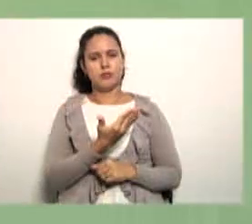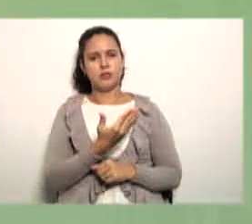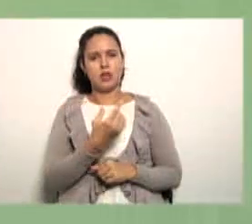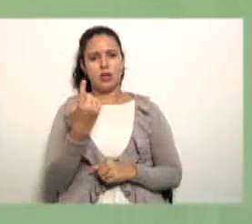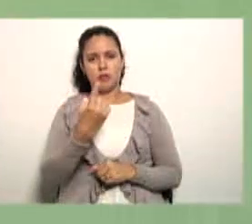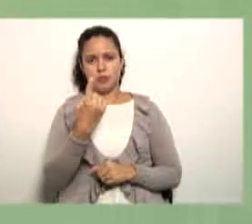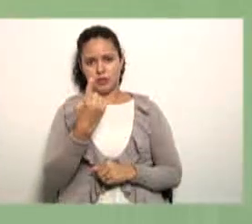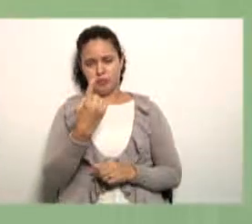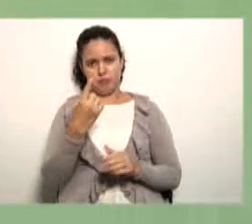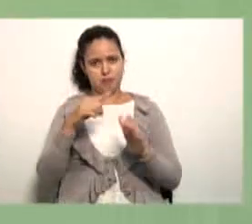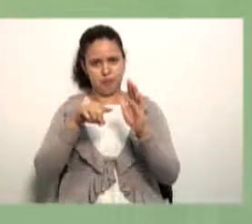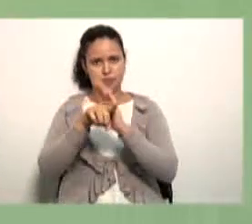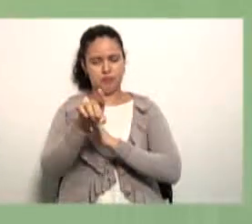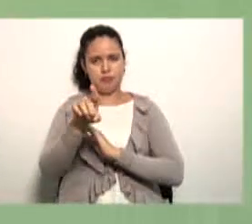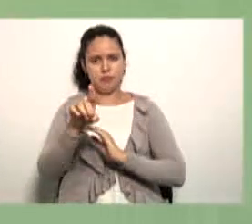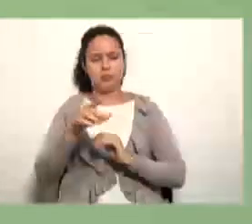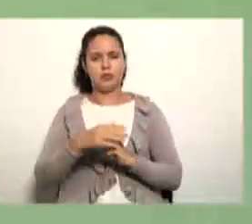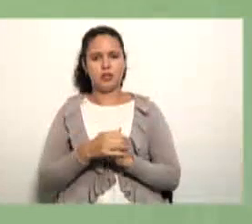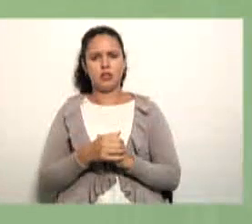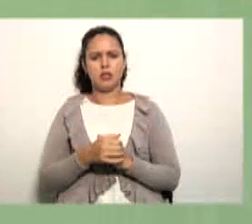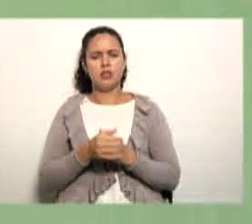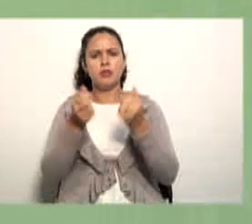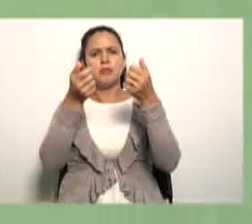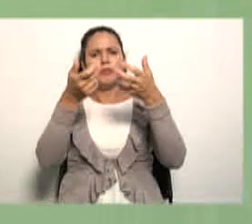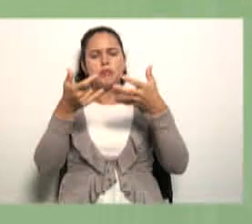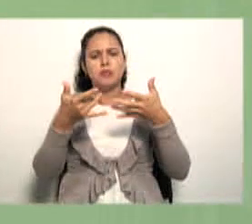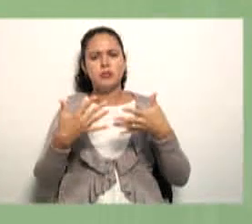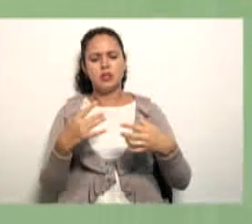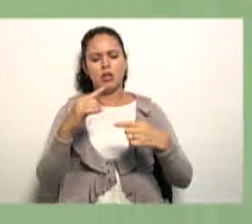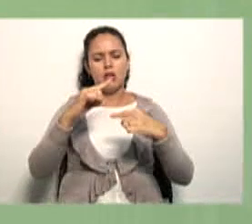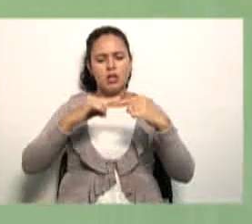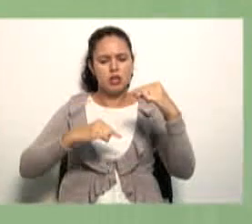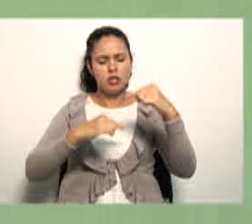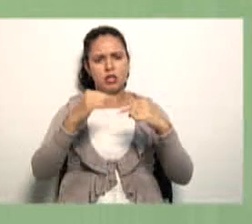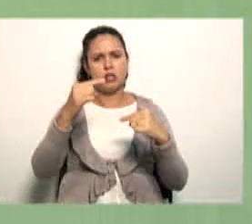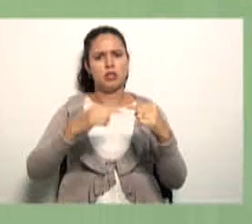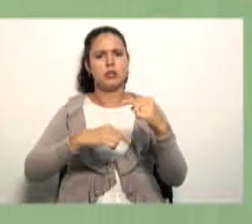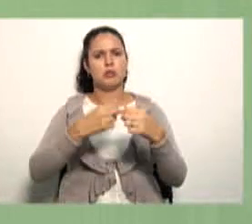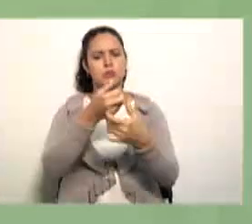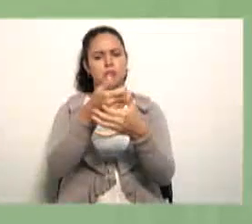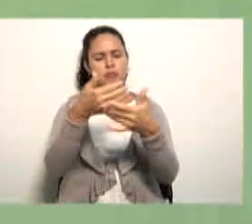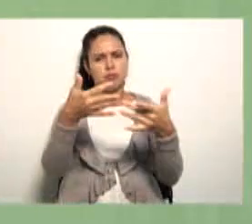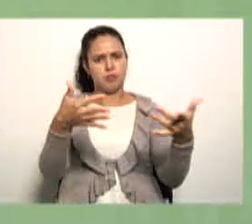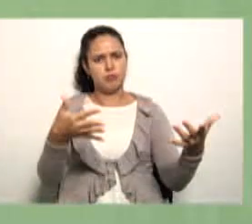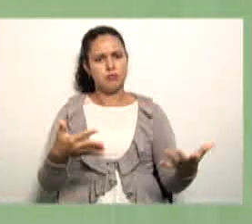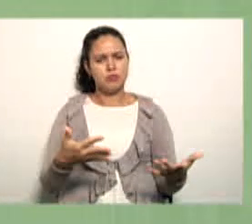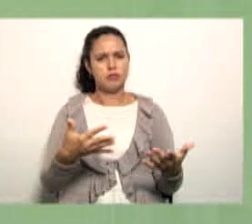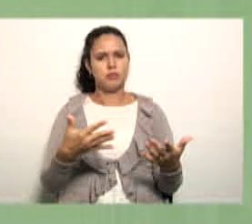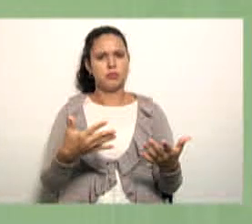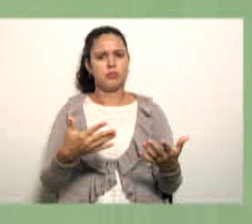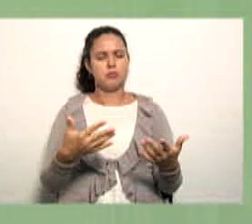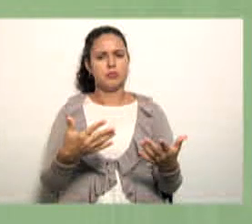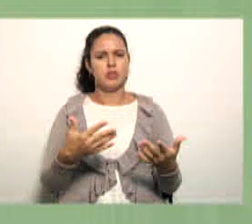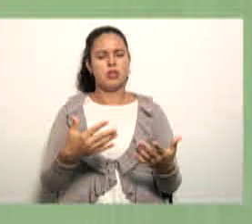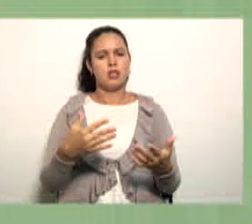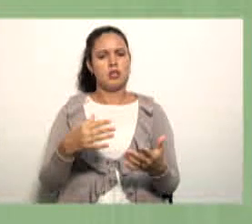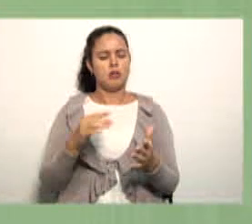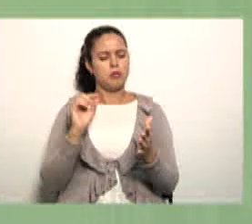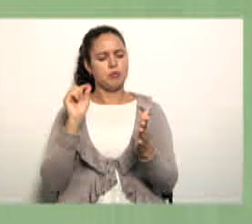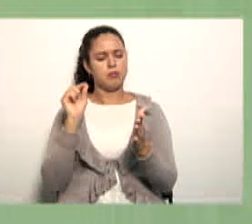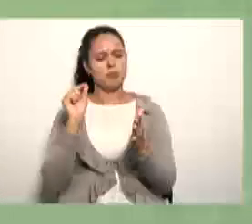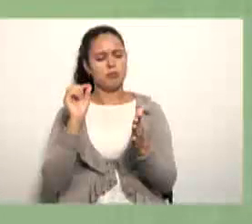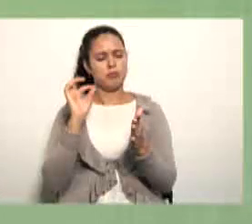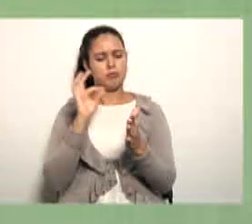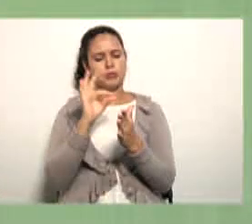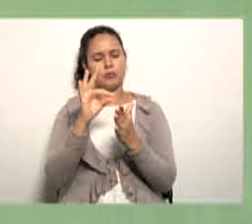questão fala: defina recursos produtivos, citando 5 exemplos práticos. Na sua opinião, eles